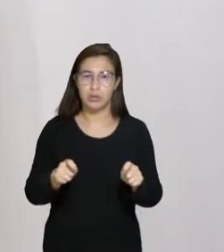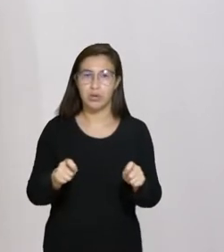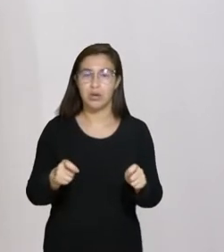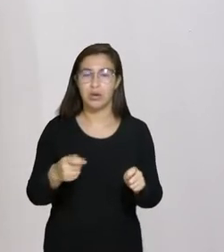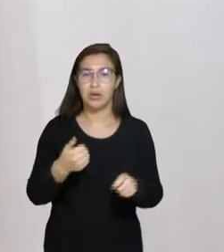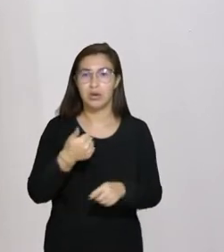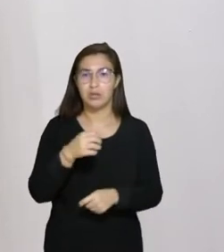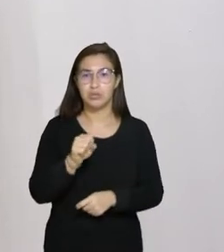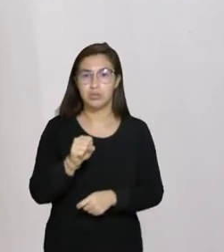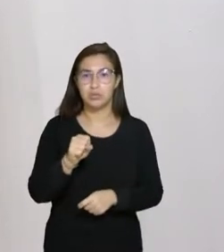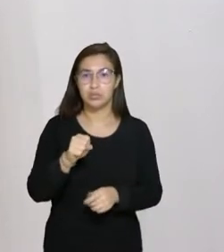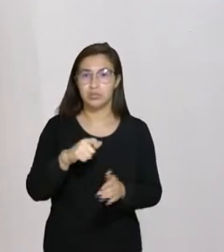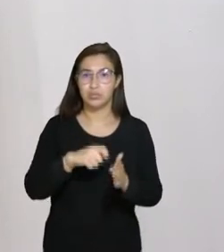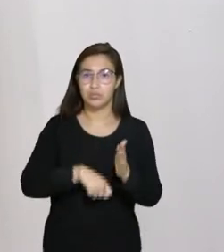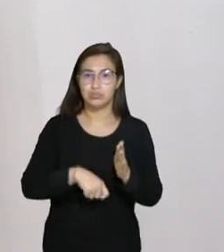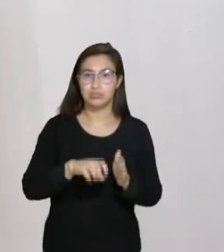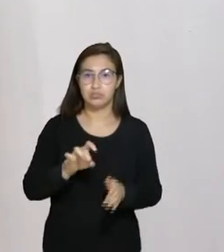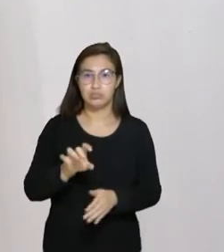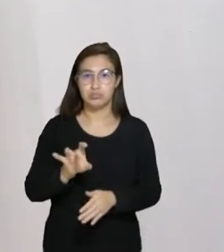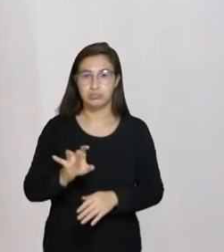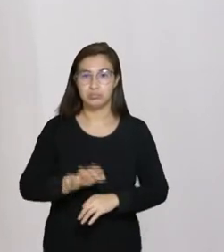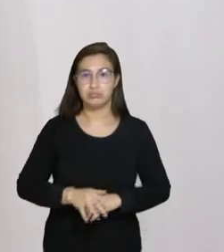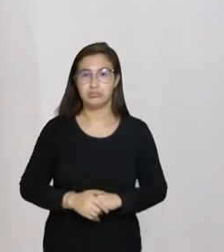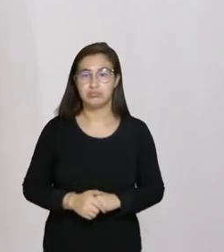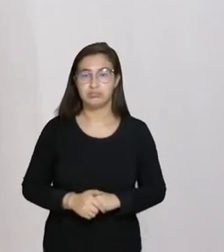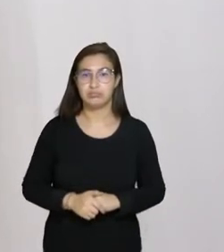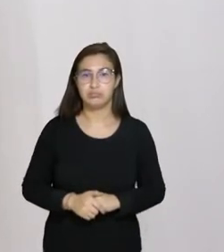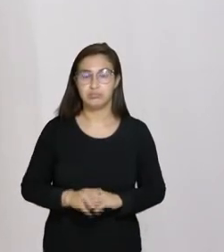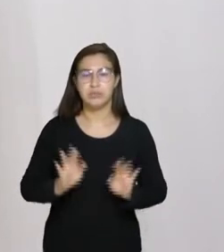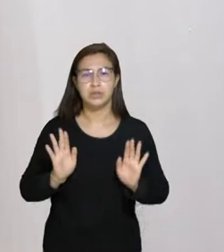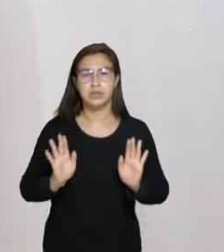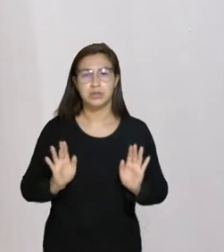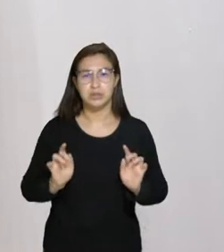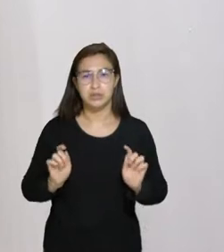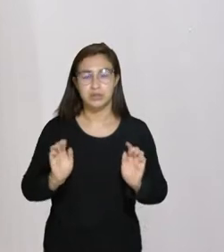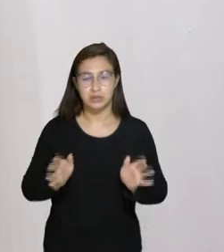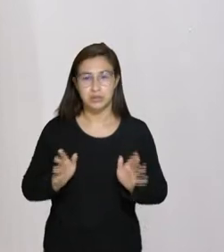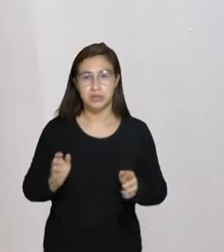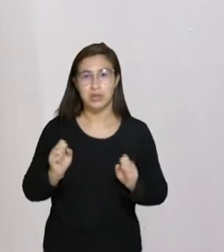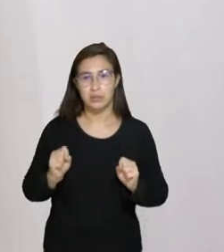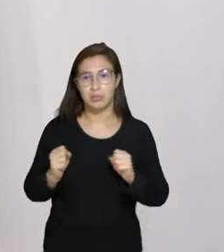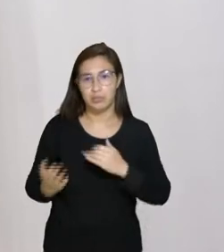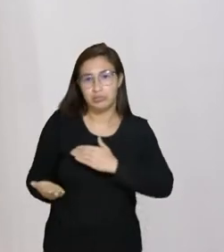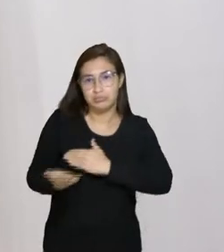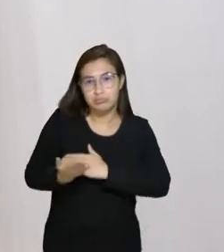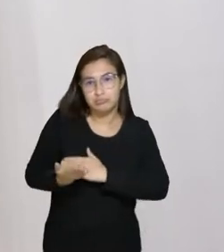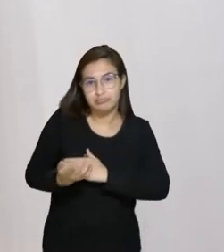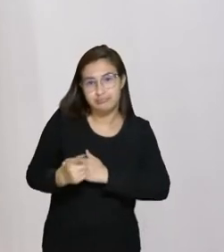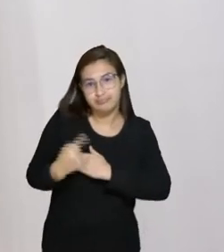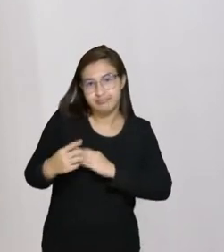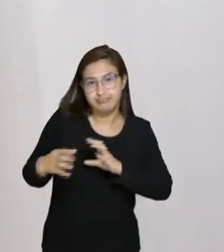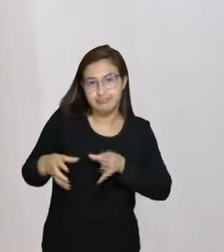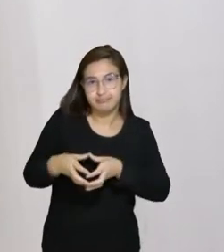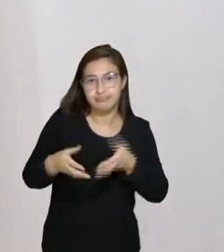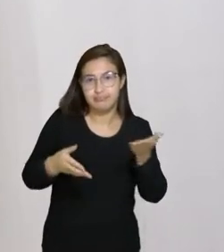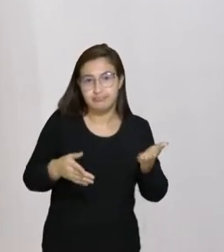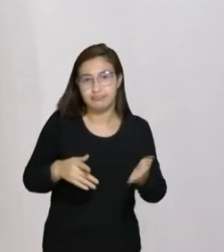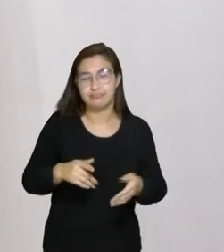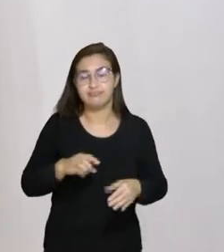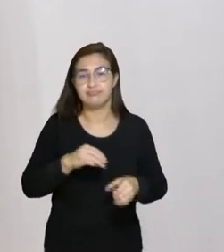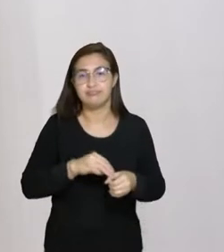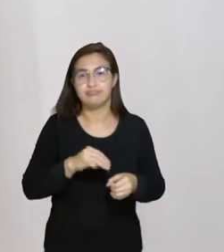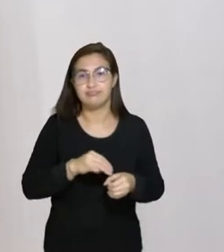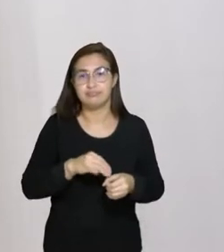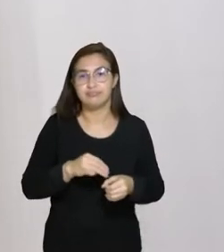parlamentares que têm assinado e já ajuda bastante o início do nosso pensamento no nosso município. Em nome